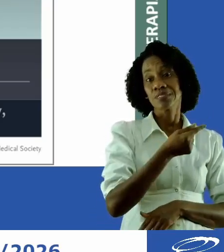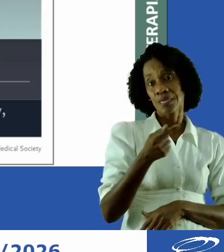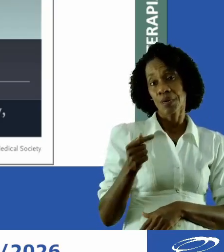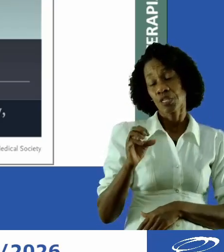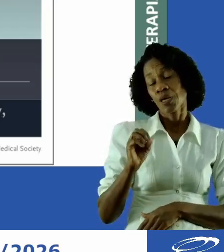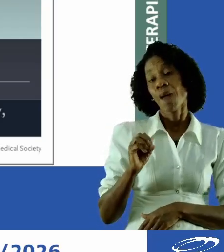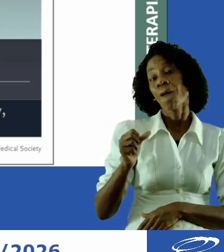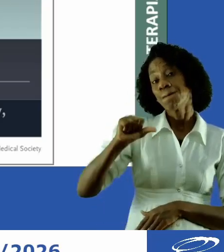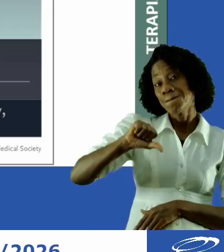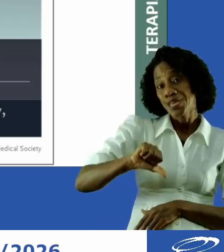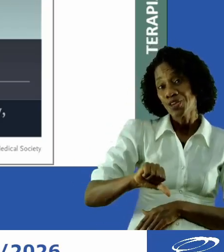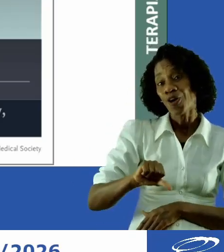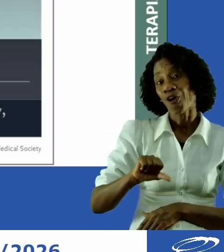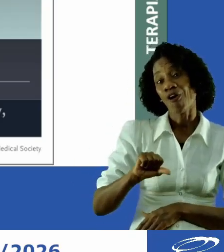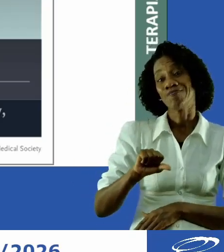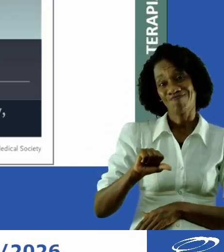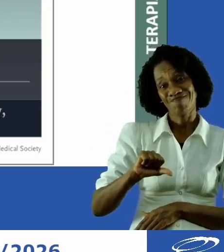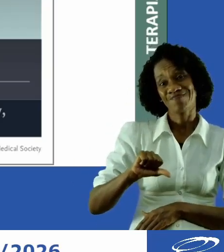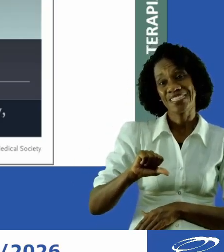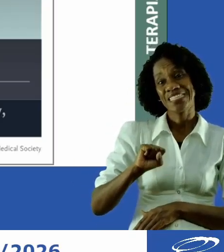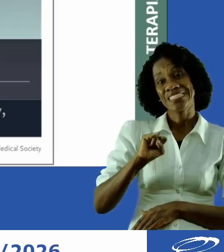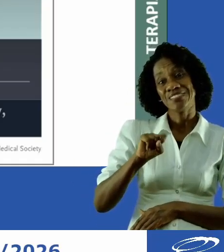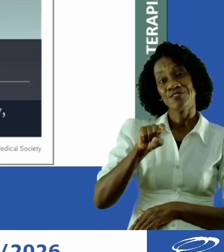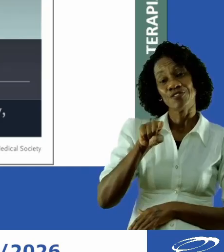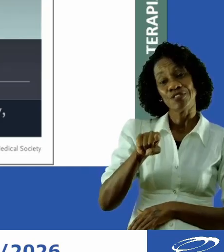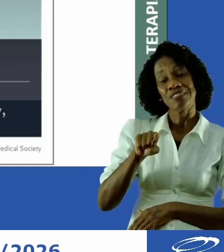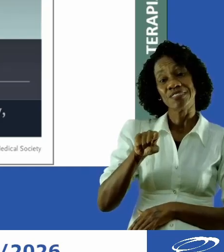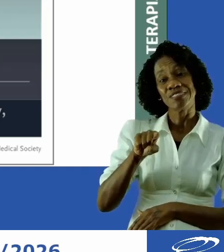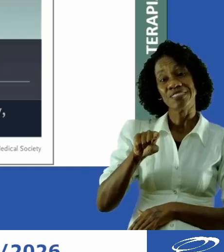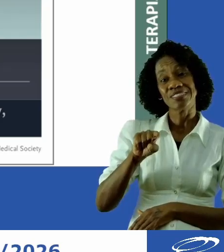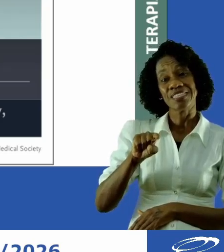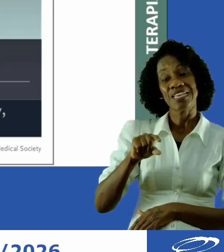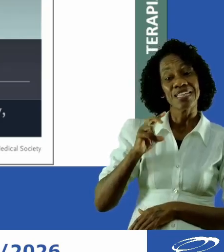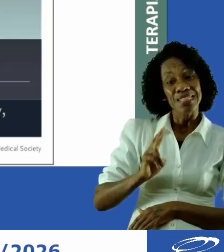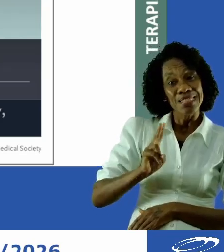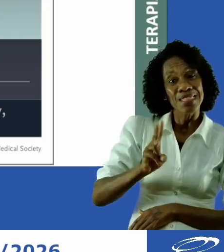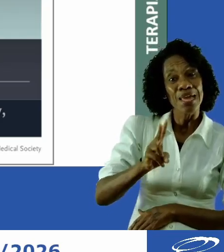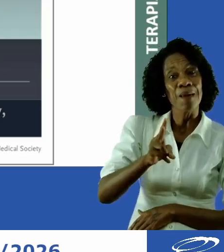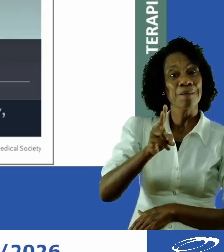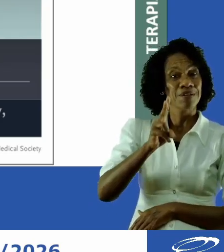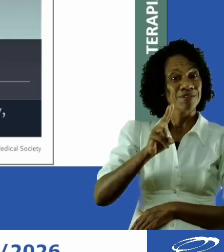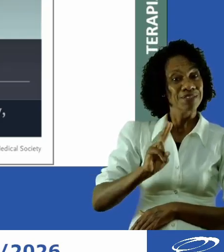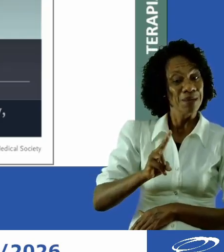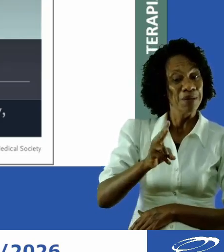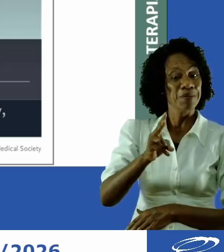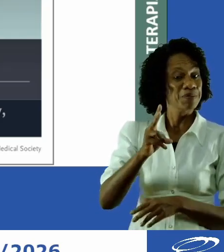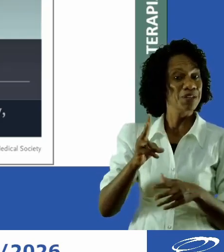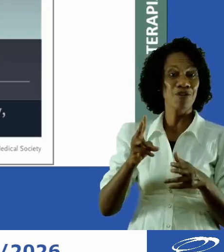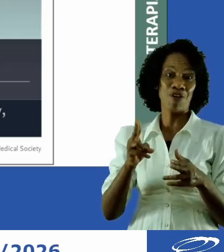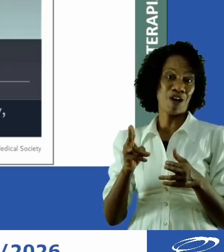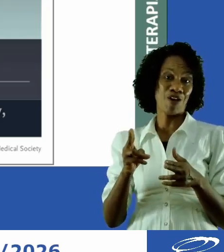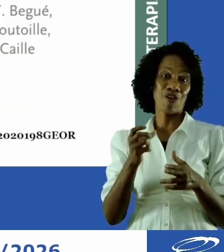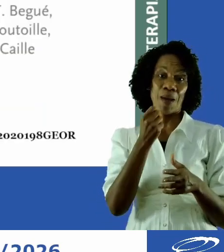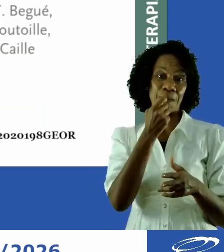seja, recidiva mais, se você faz em várias situações. Esse aqui foi o resultado geral do estudo. Nós